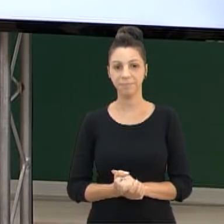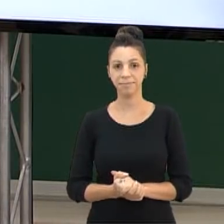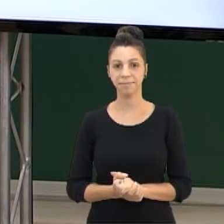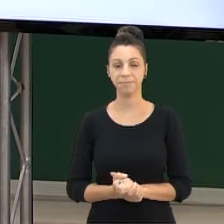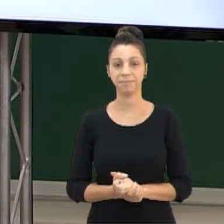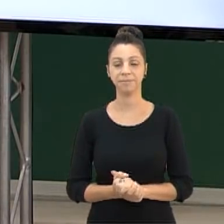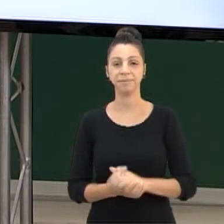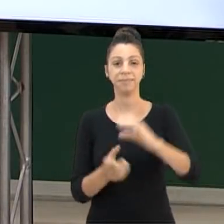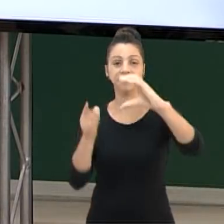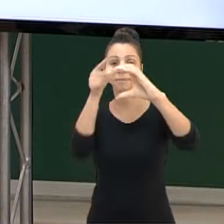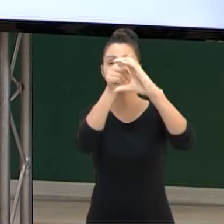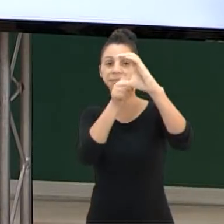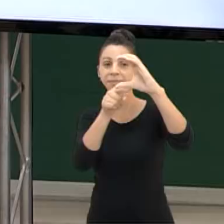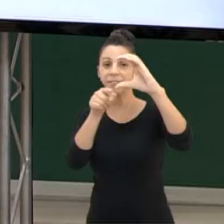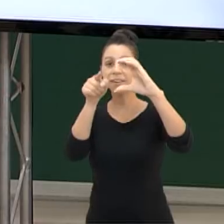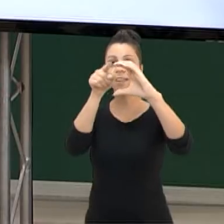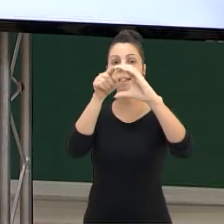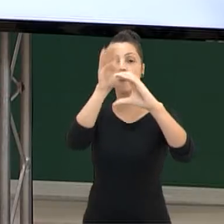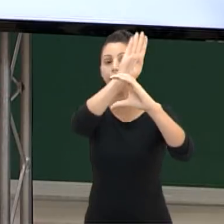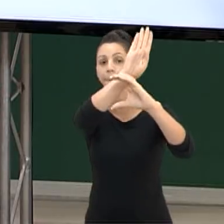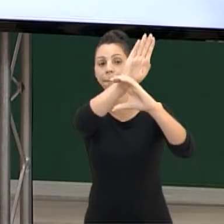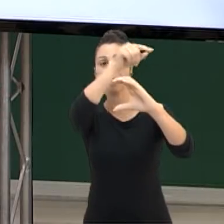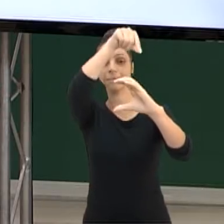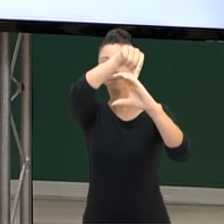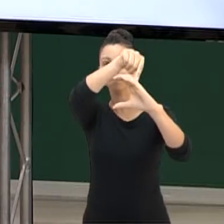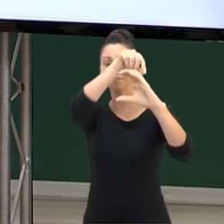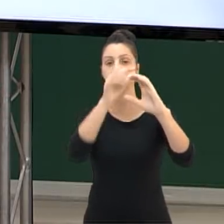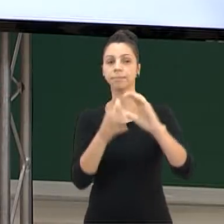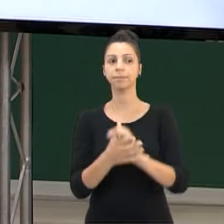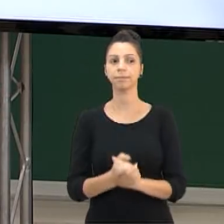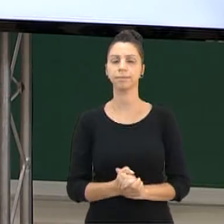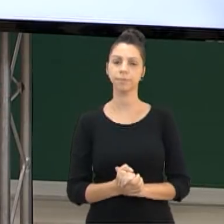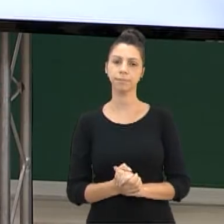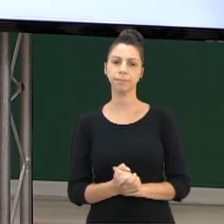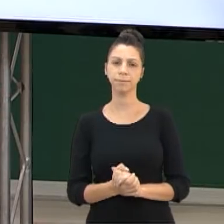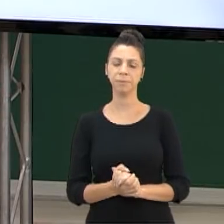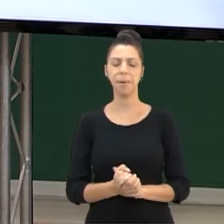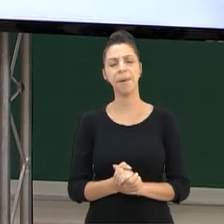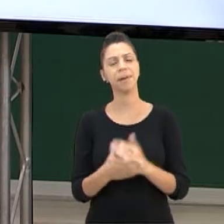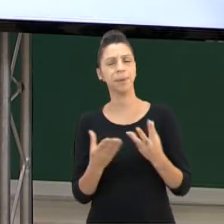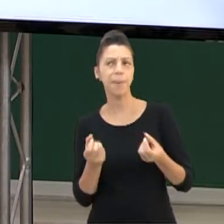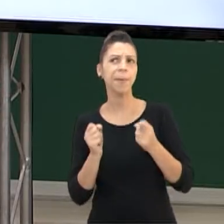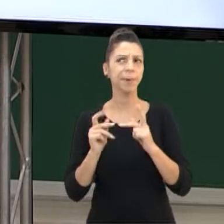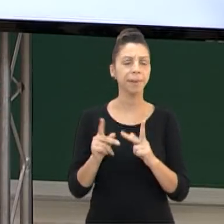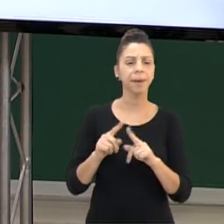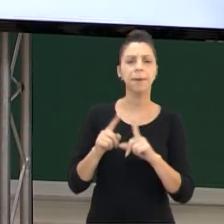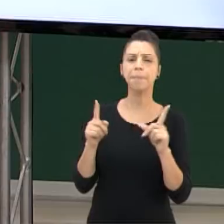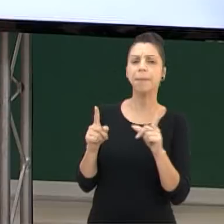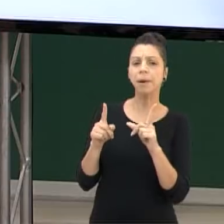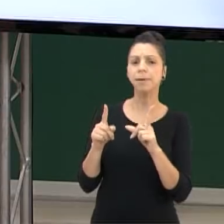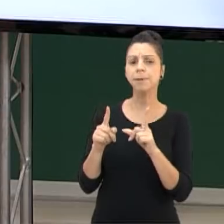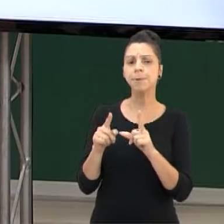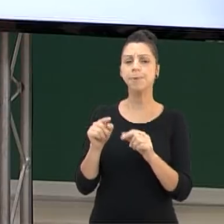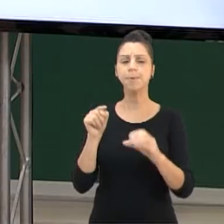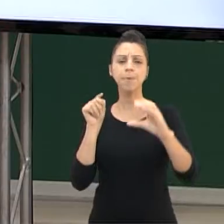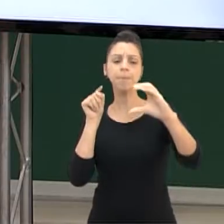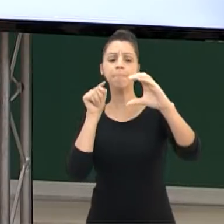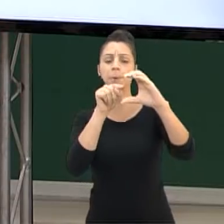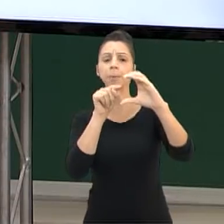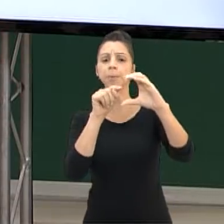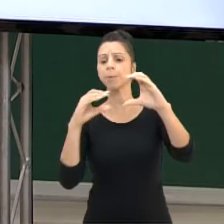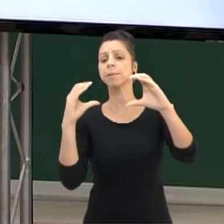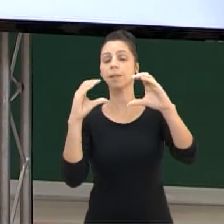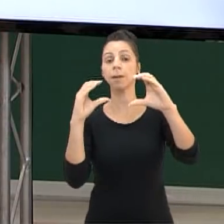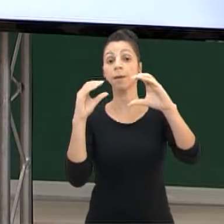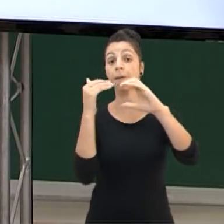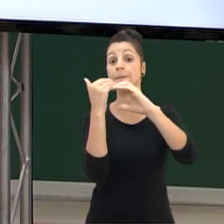à circunferência. Tá, e o ponto C, professor? Aqui, o ponto C, ele é um ponto que está